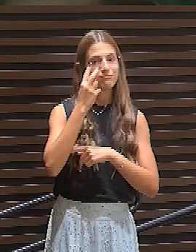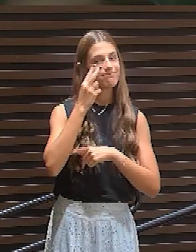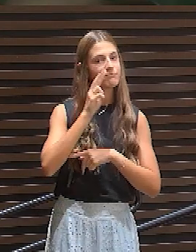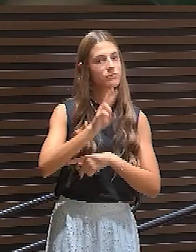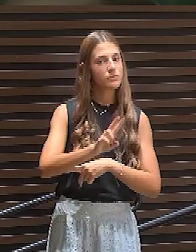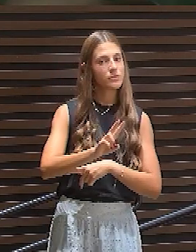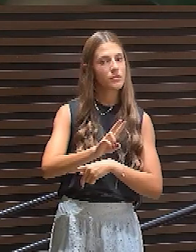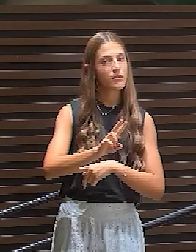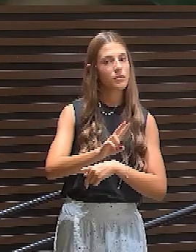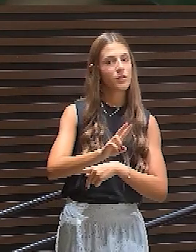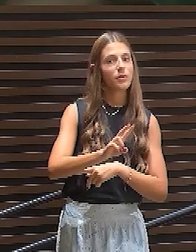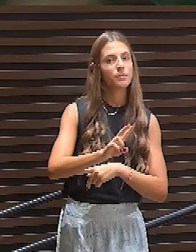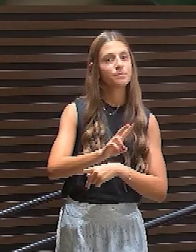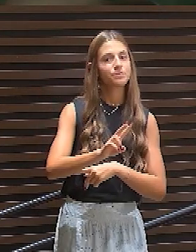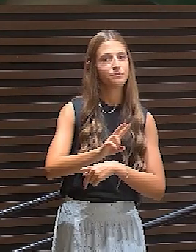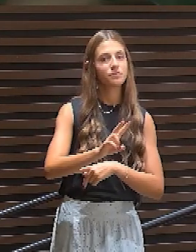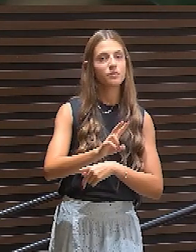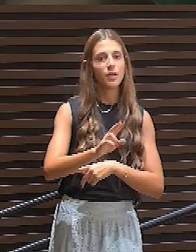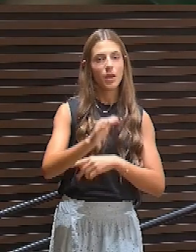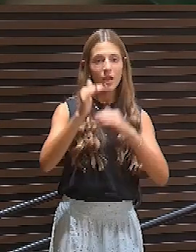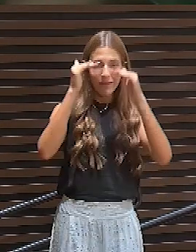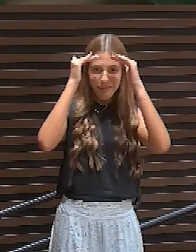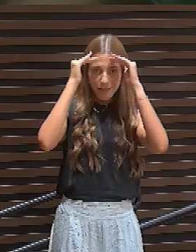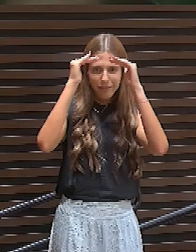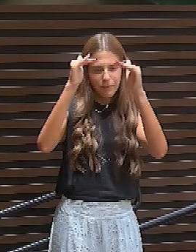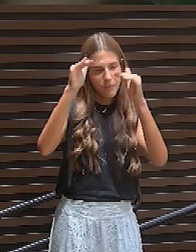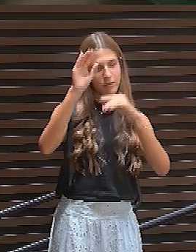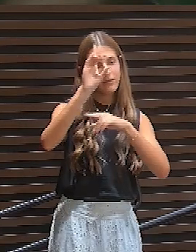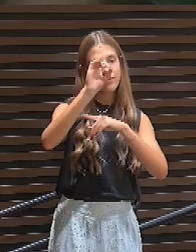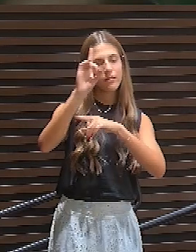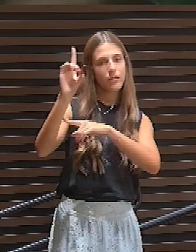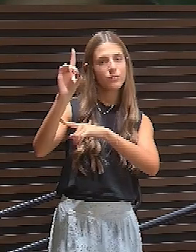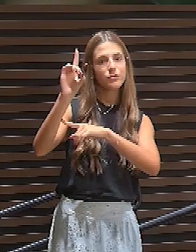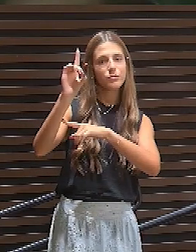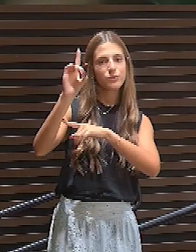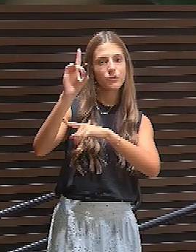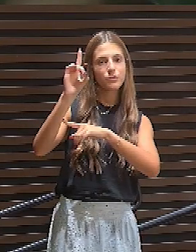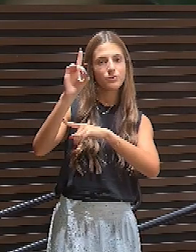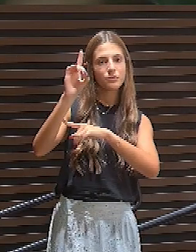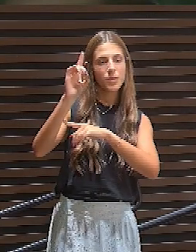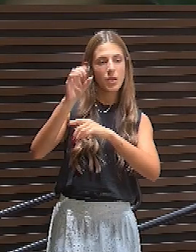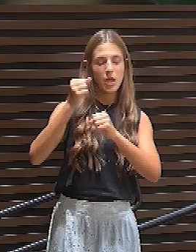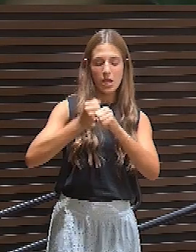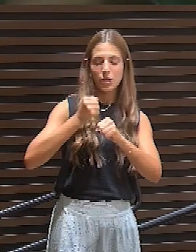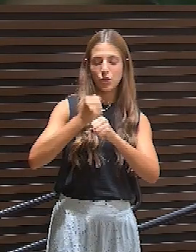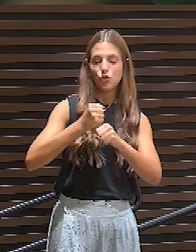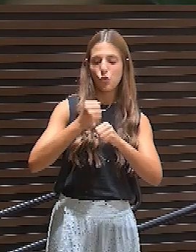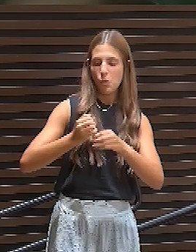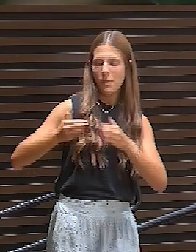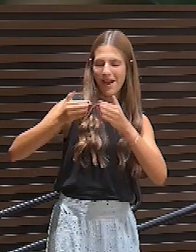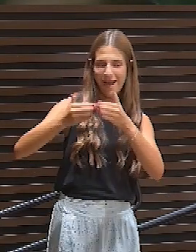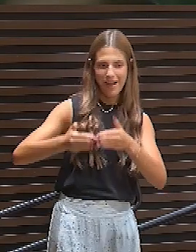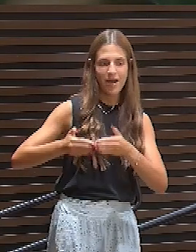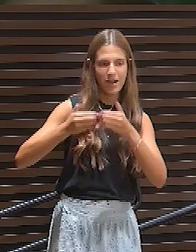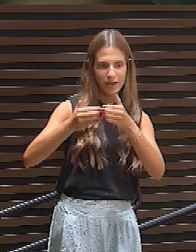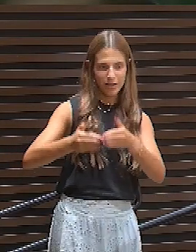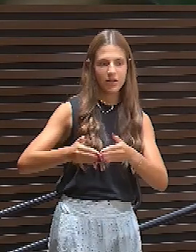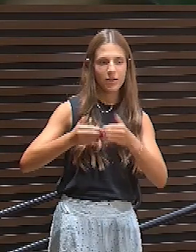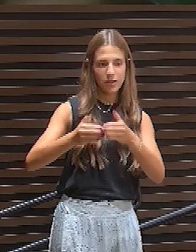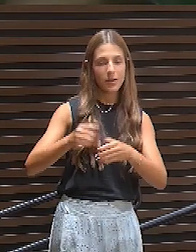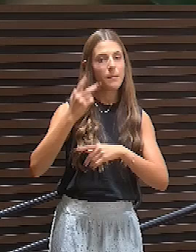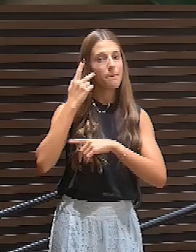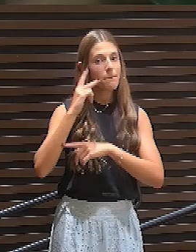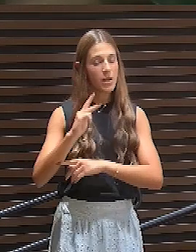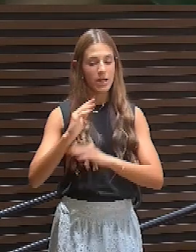e sendo temente a Deus, aparelhou uma arca para a salvação de